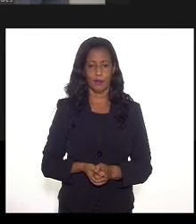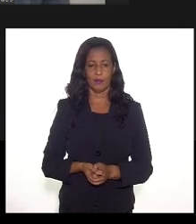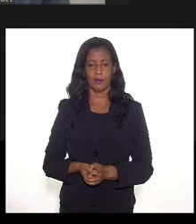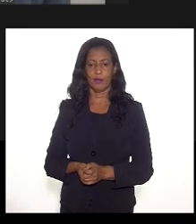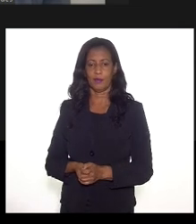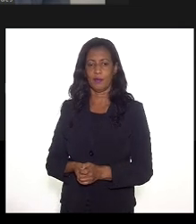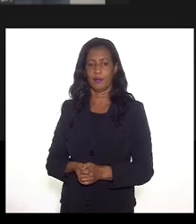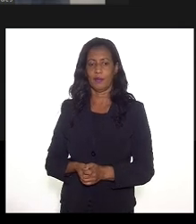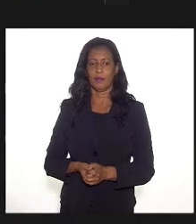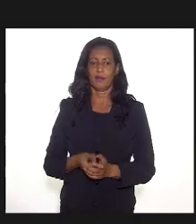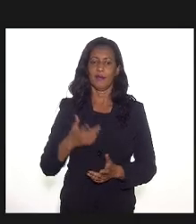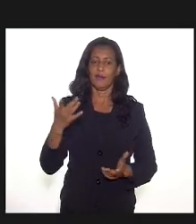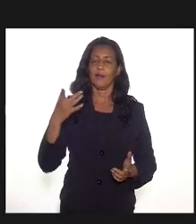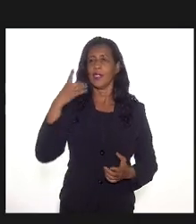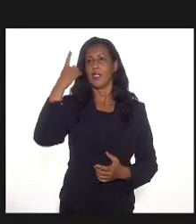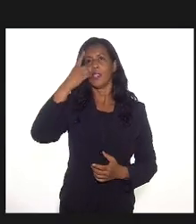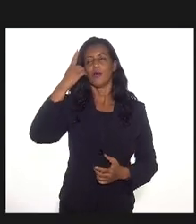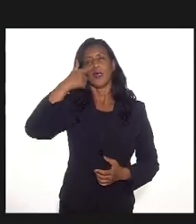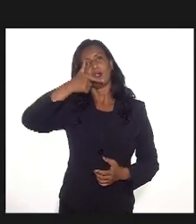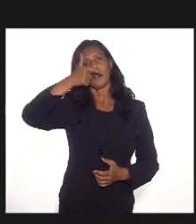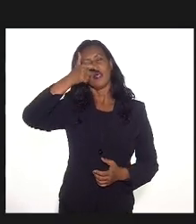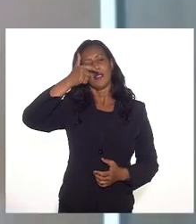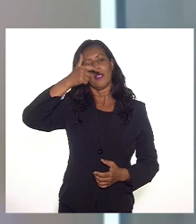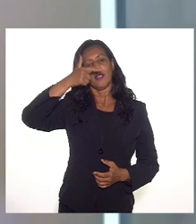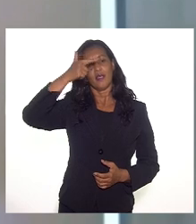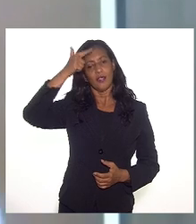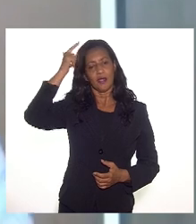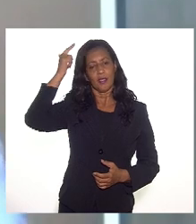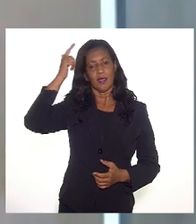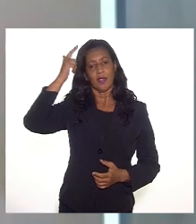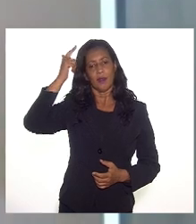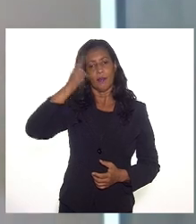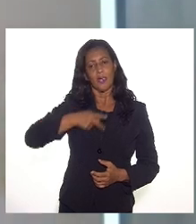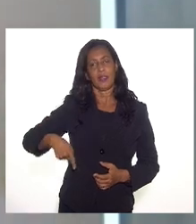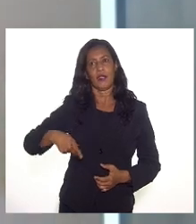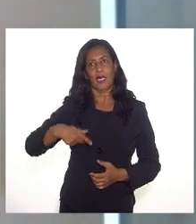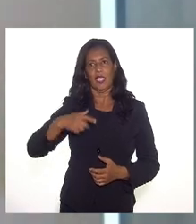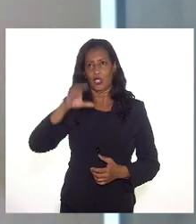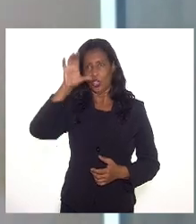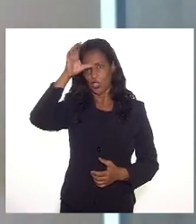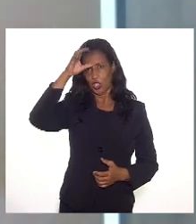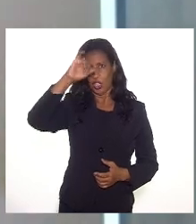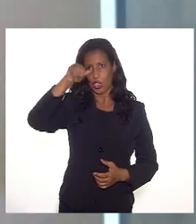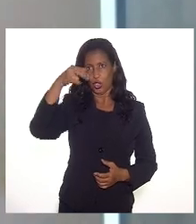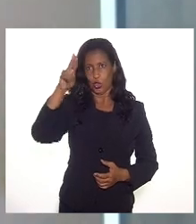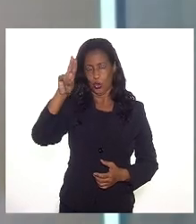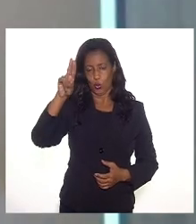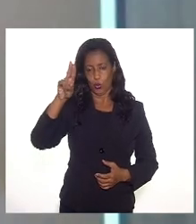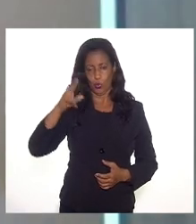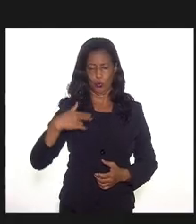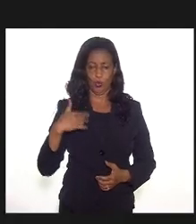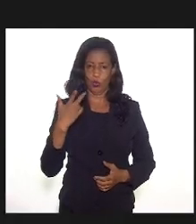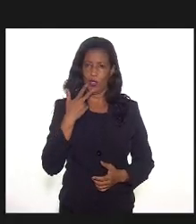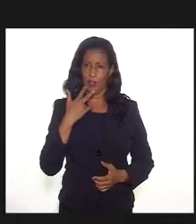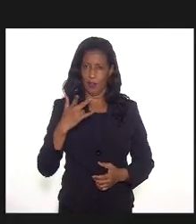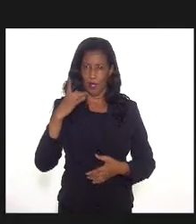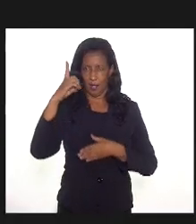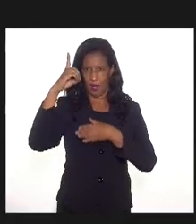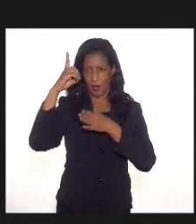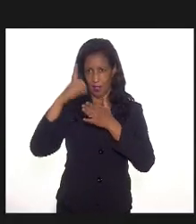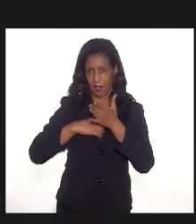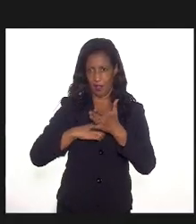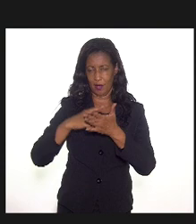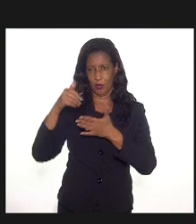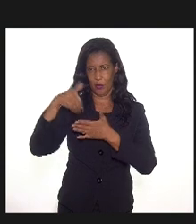Deputada, presidente Tia Júlio, queria aqui fazer minha declaração de voto sobre o projeto de